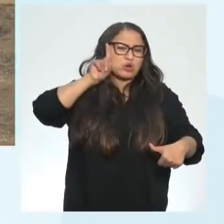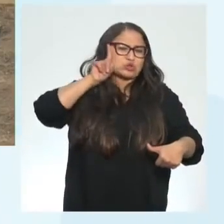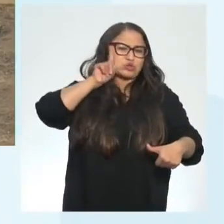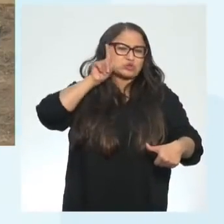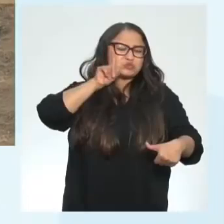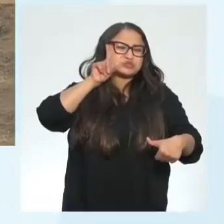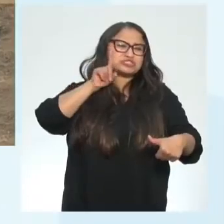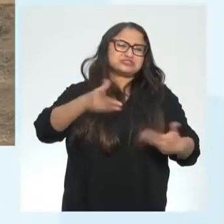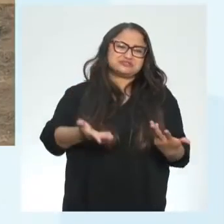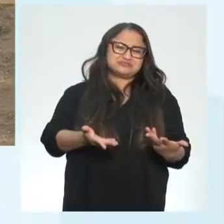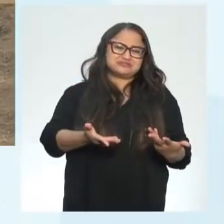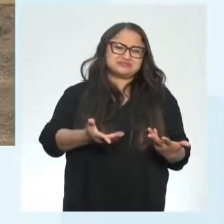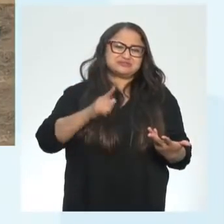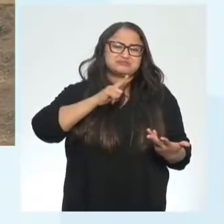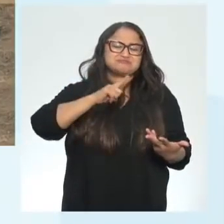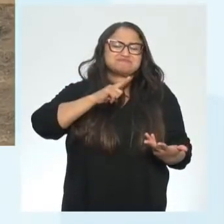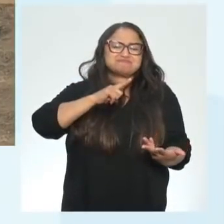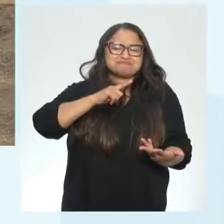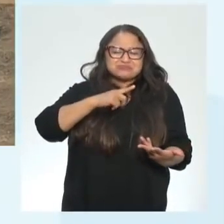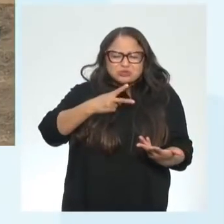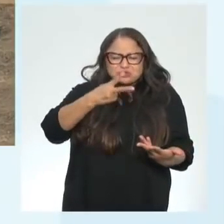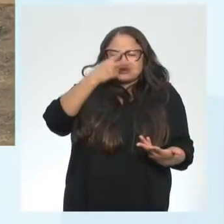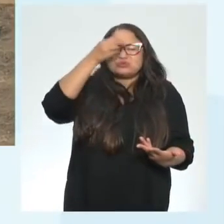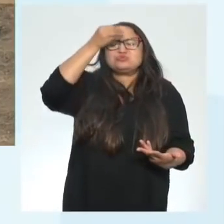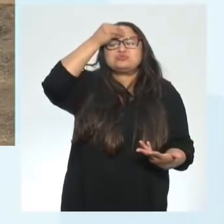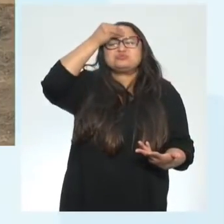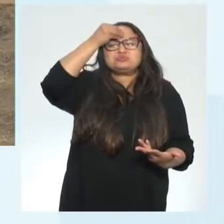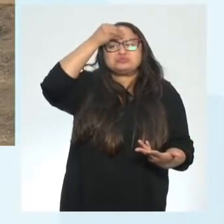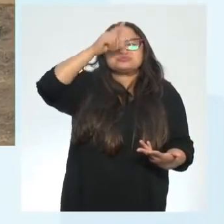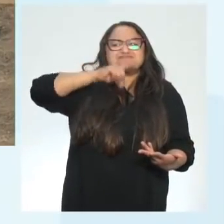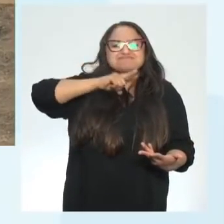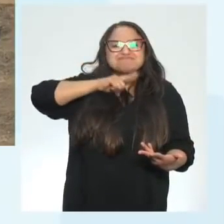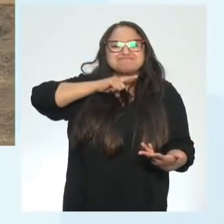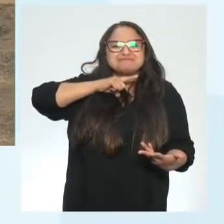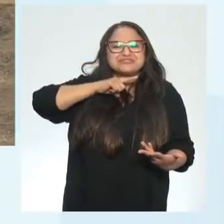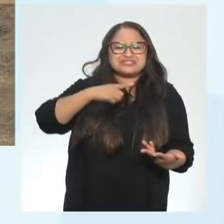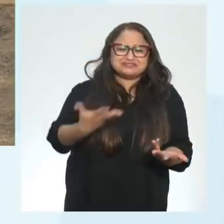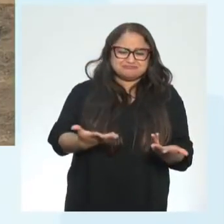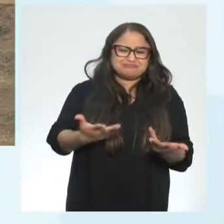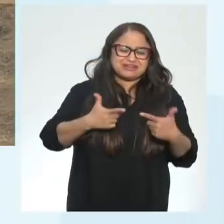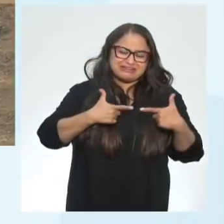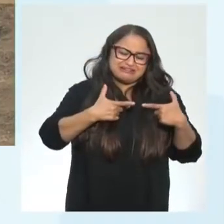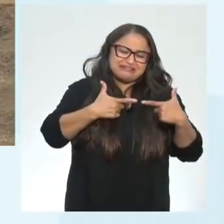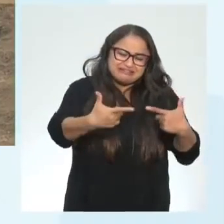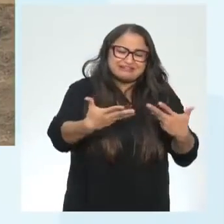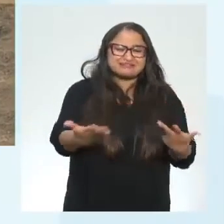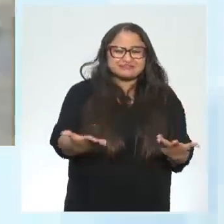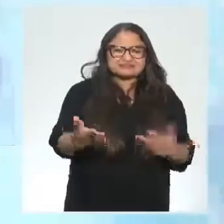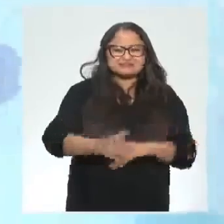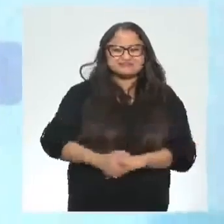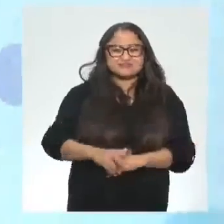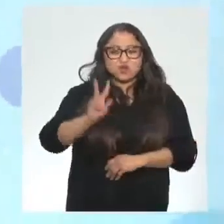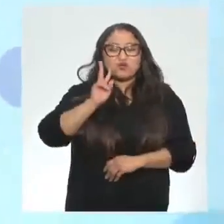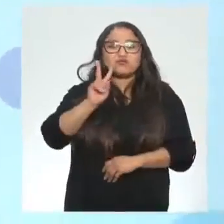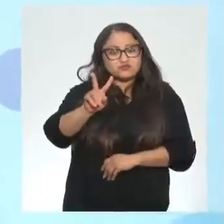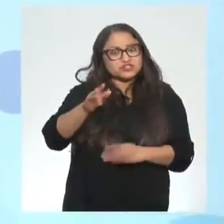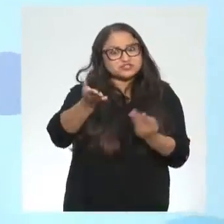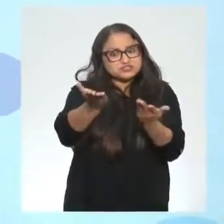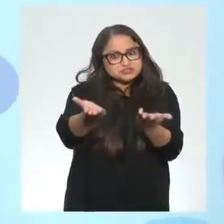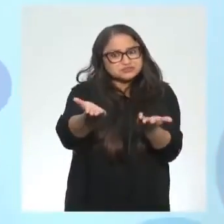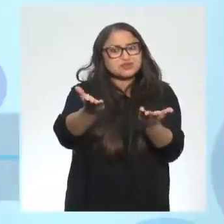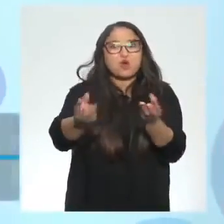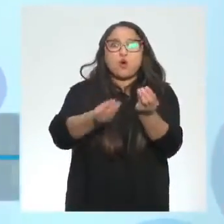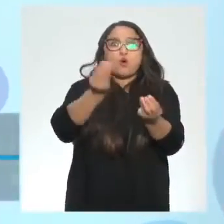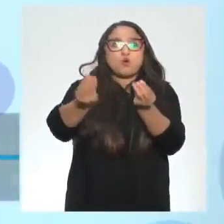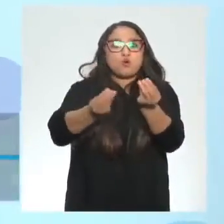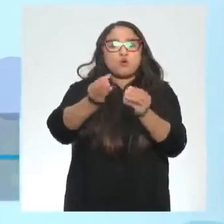sua vida com a imagem da guerra na sua mente. Olha só, galerinha, como